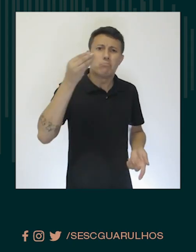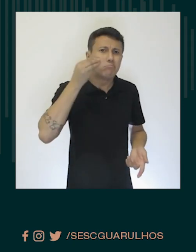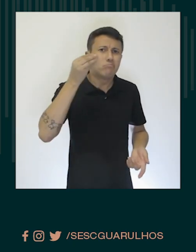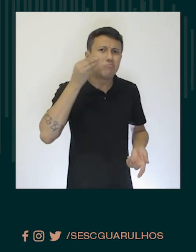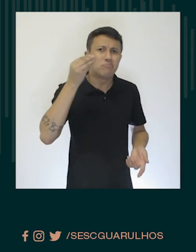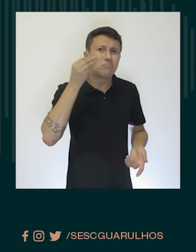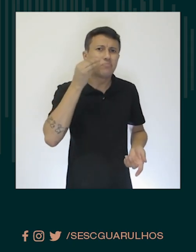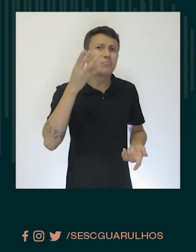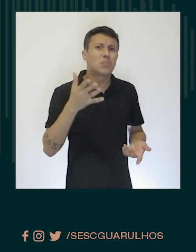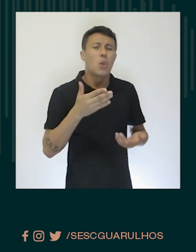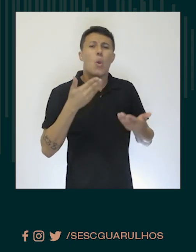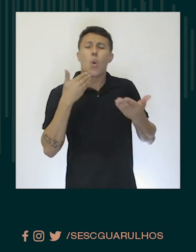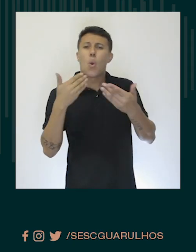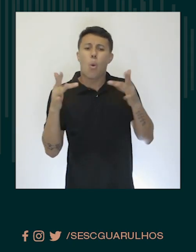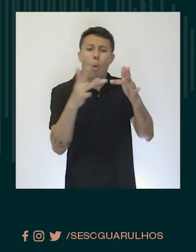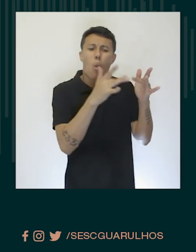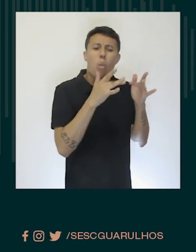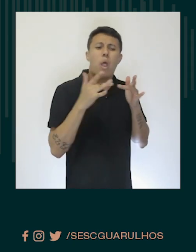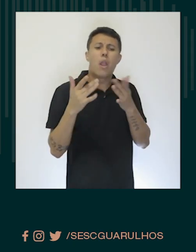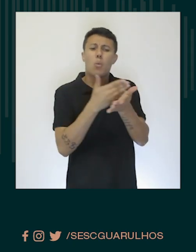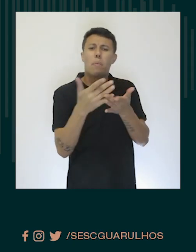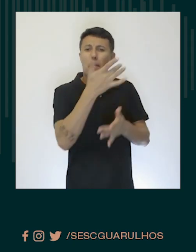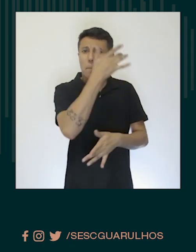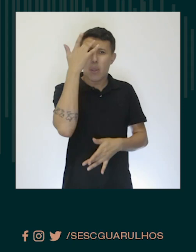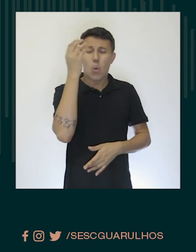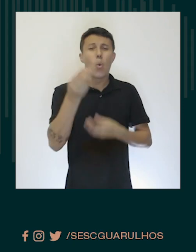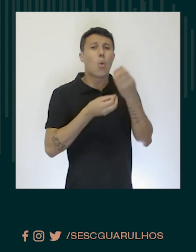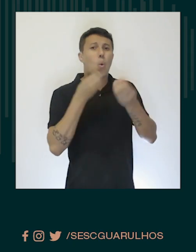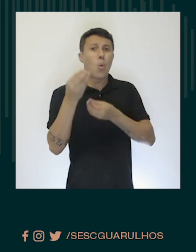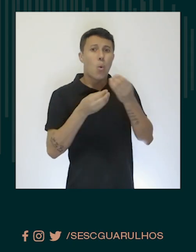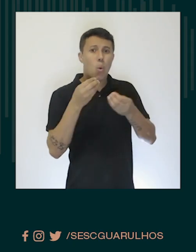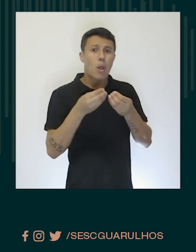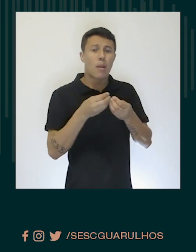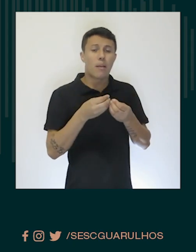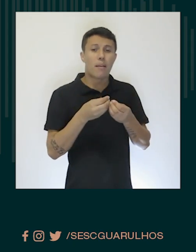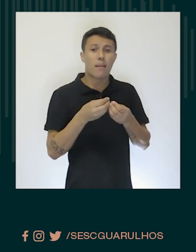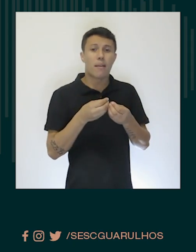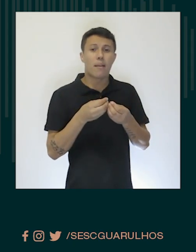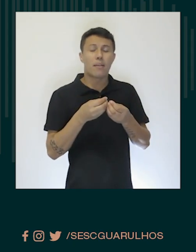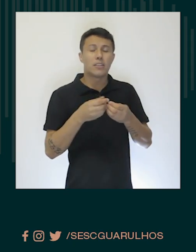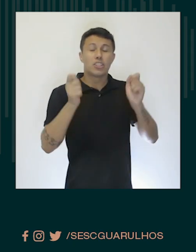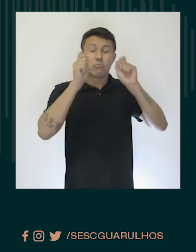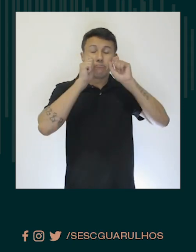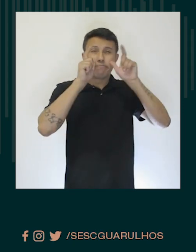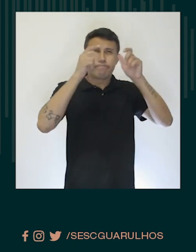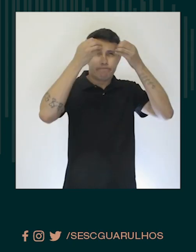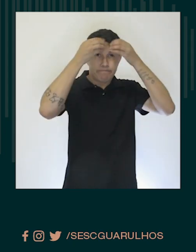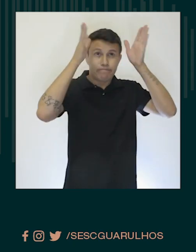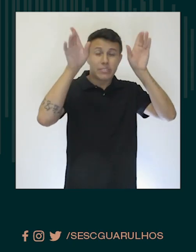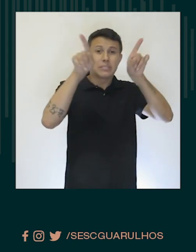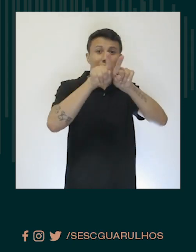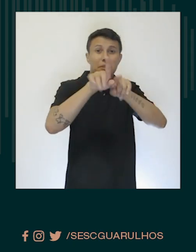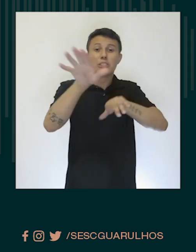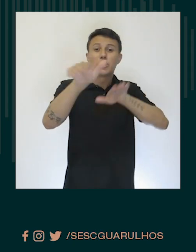continue tentando, conecte-se com pessoas que estão fazendo a parada, muitas delas podem estar de olho aberto aí